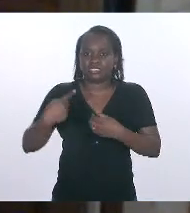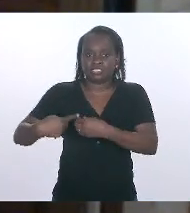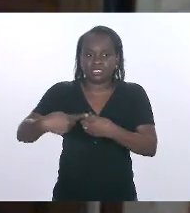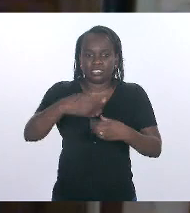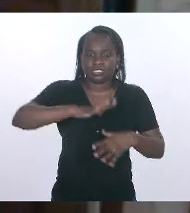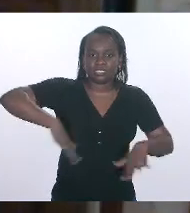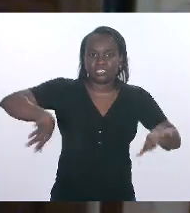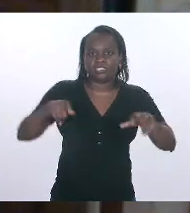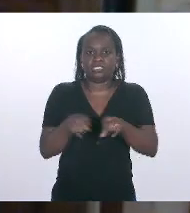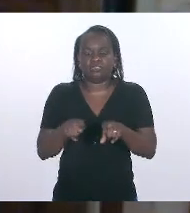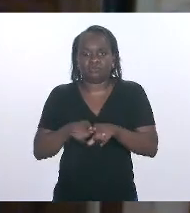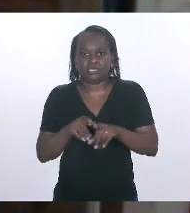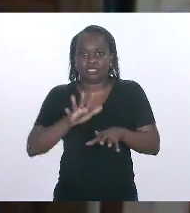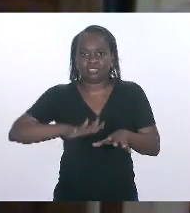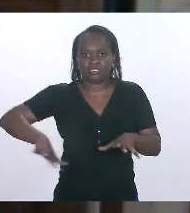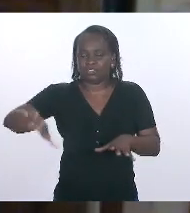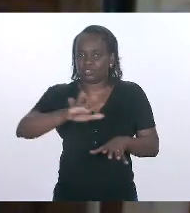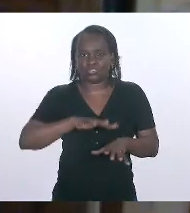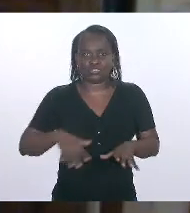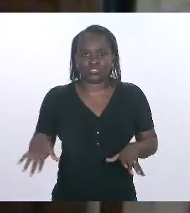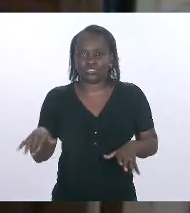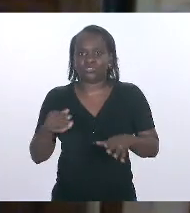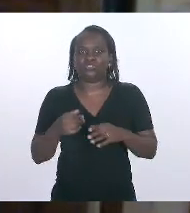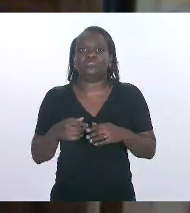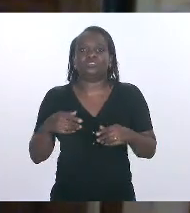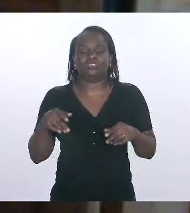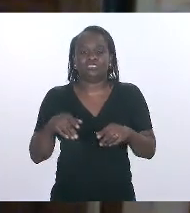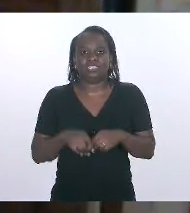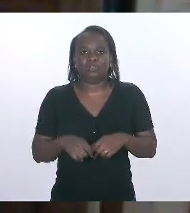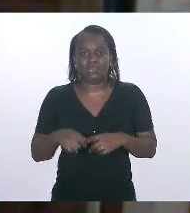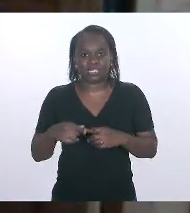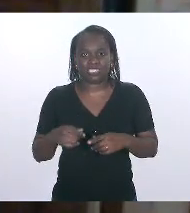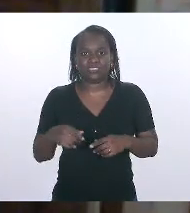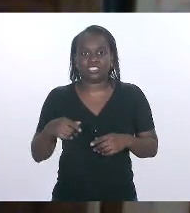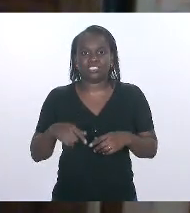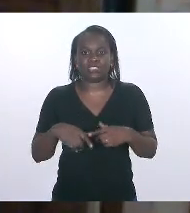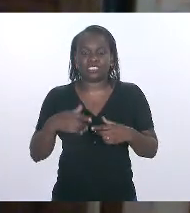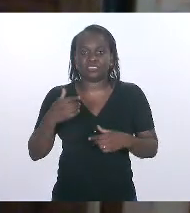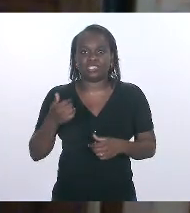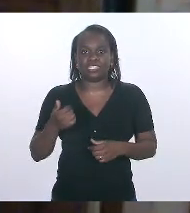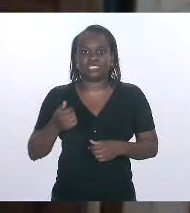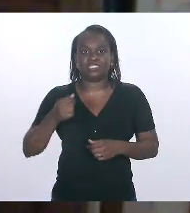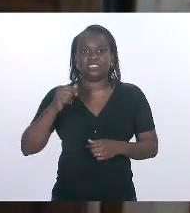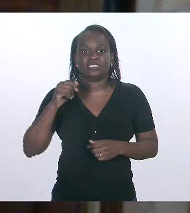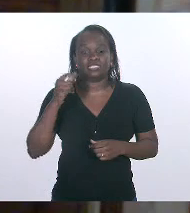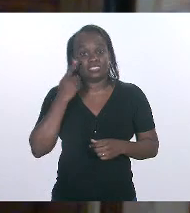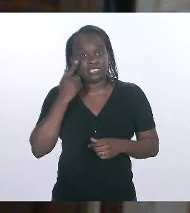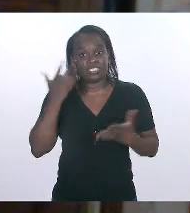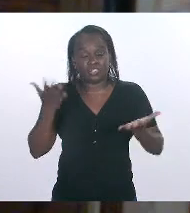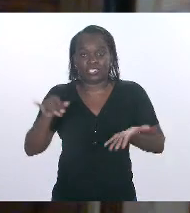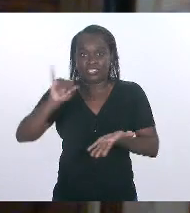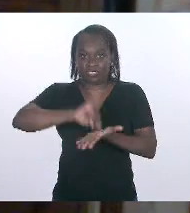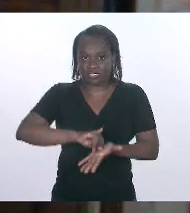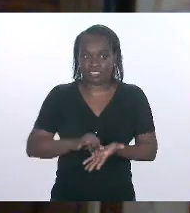do interior que tenha sido candidato. Então, vamos aqui agora para a